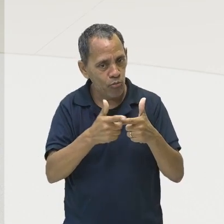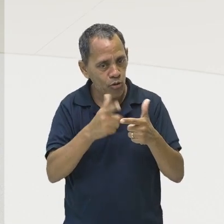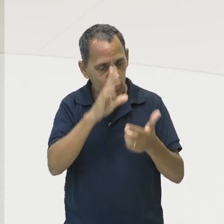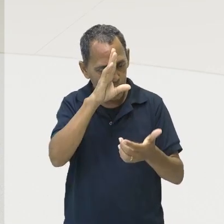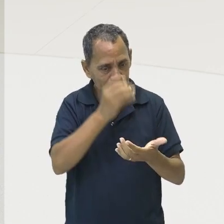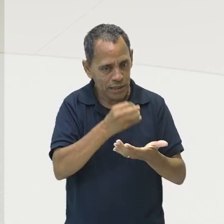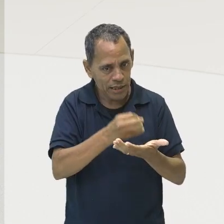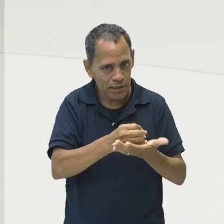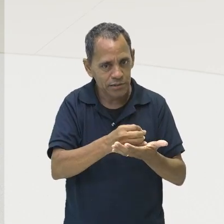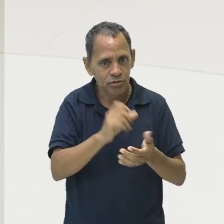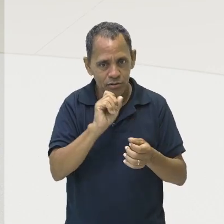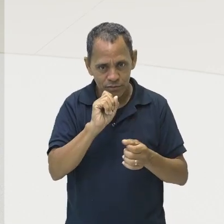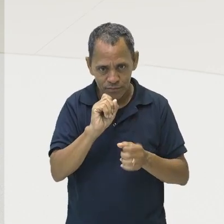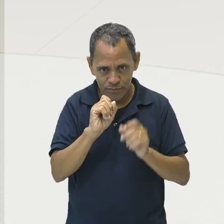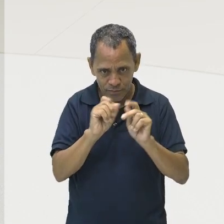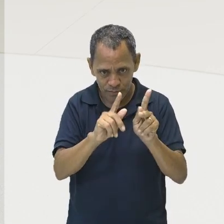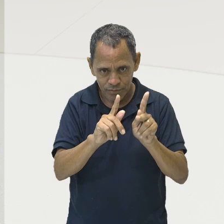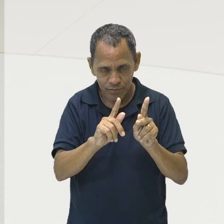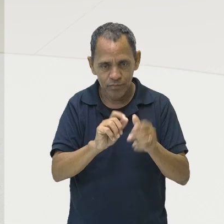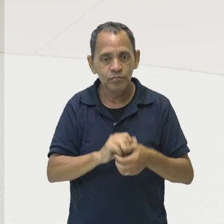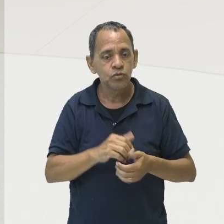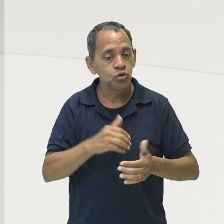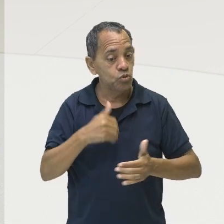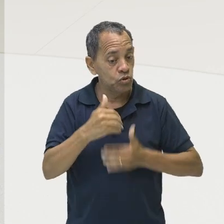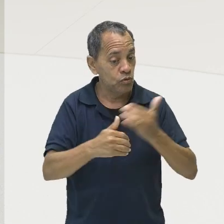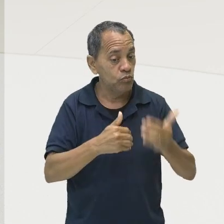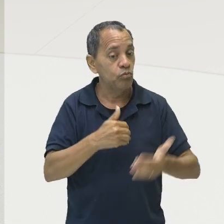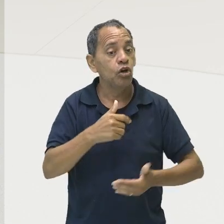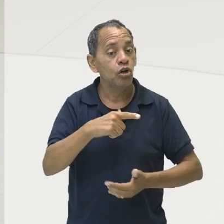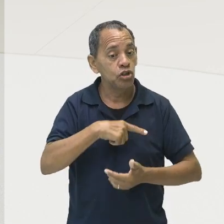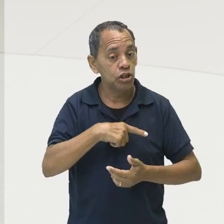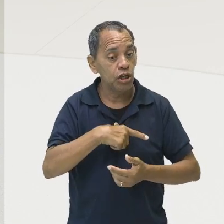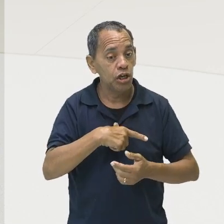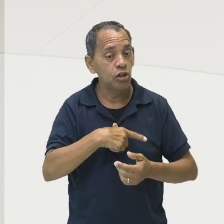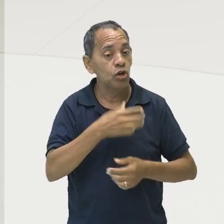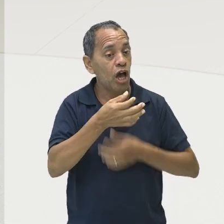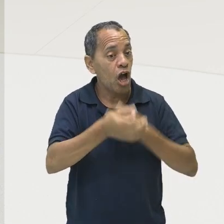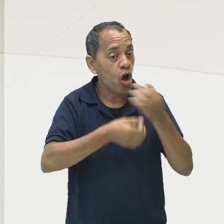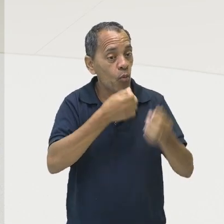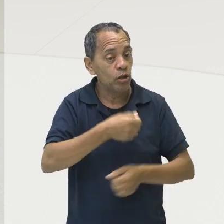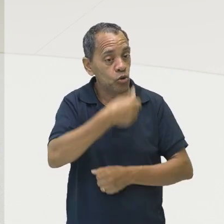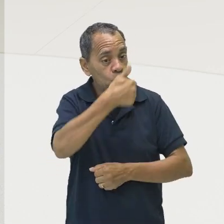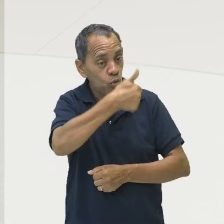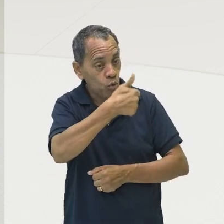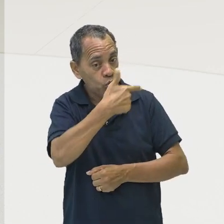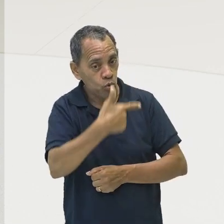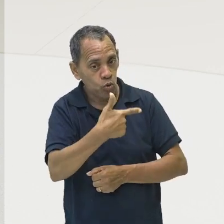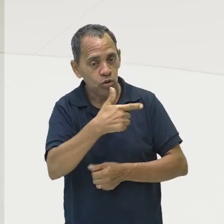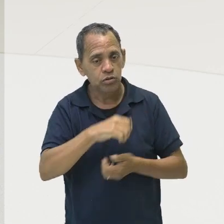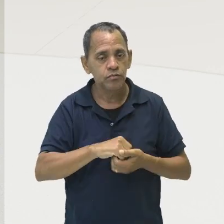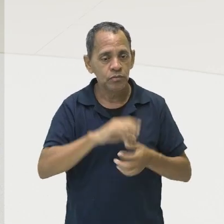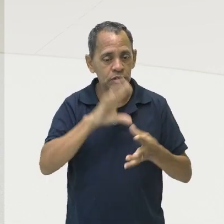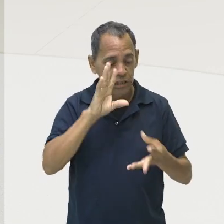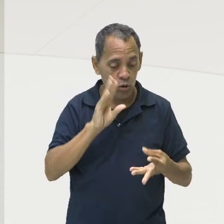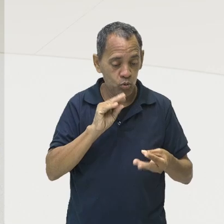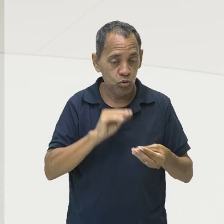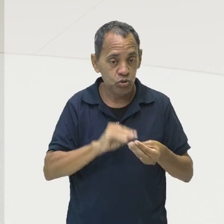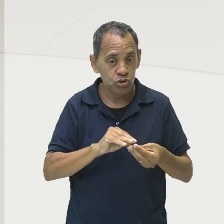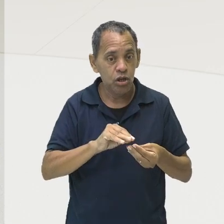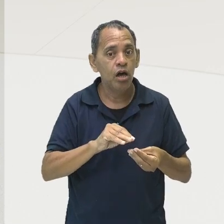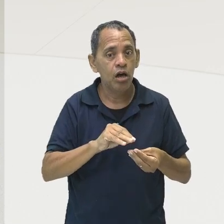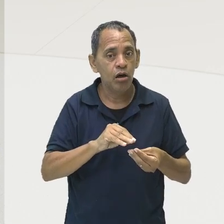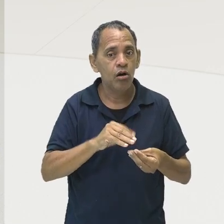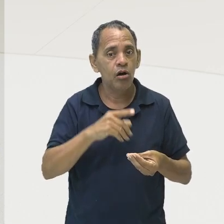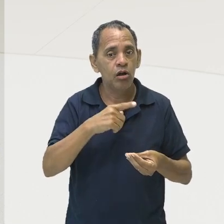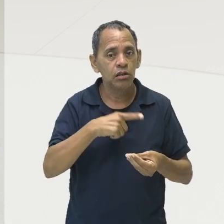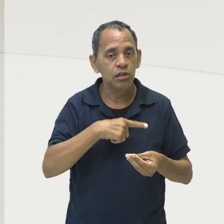tese, certo? No desenvolvimento, eu vou ter o argumento 1 e o argumento 2. Já na conclusão, eu não vou baixar, porque o professor